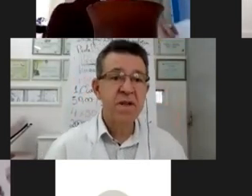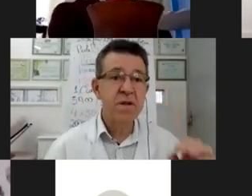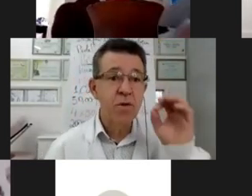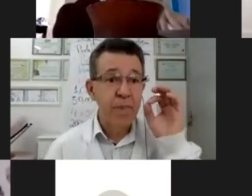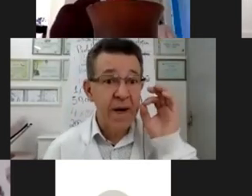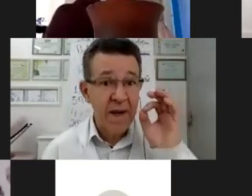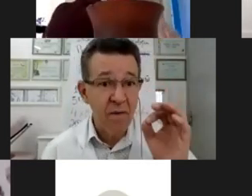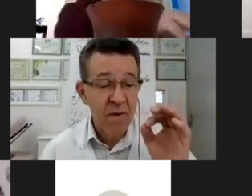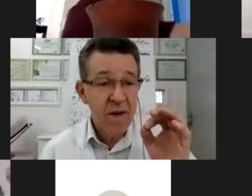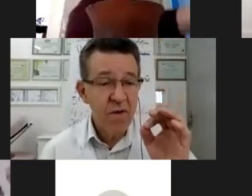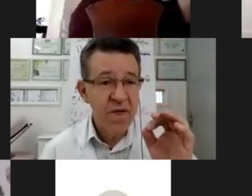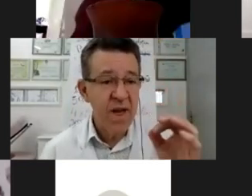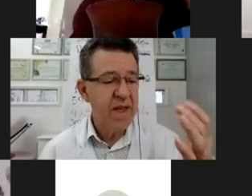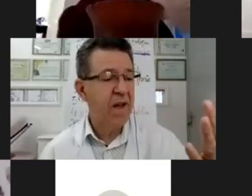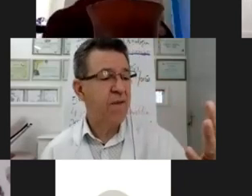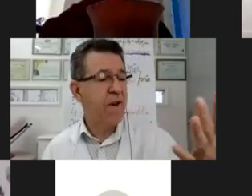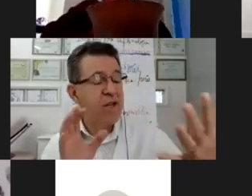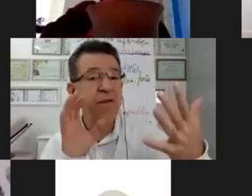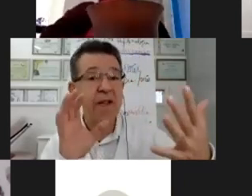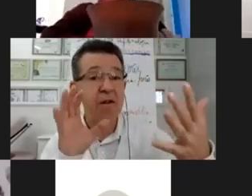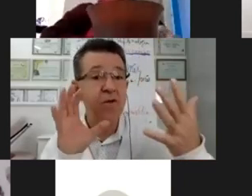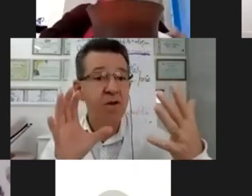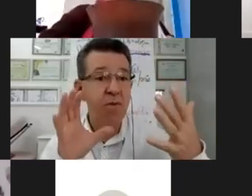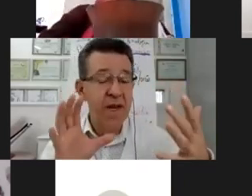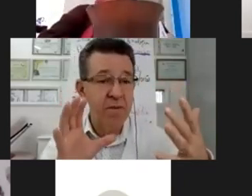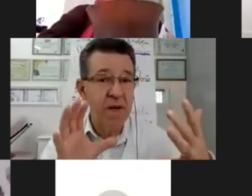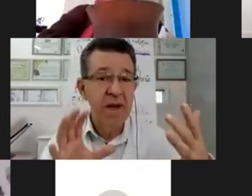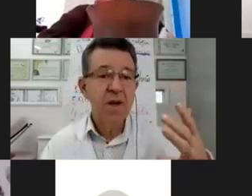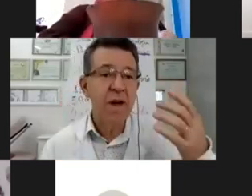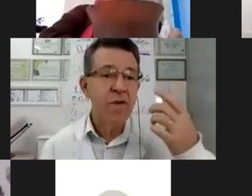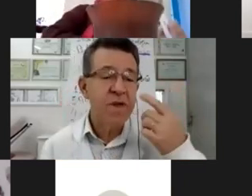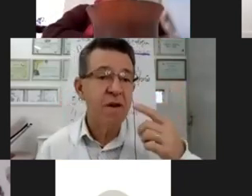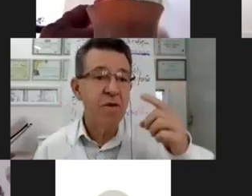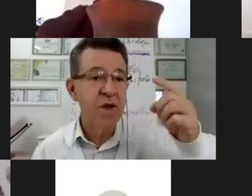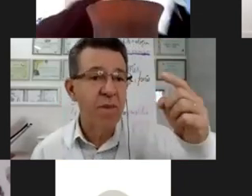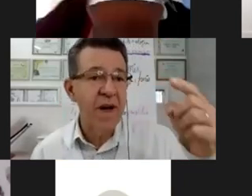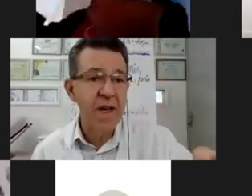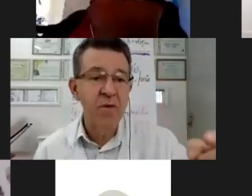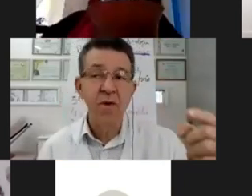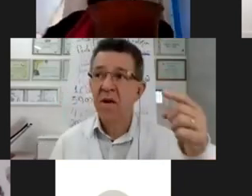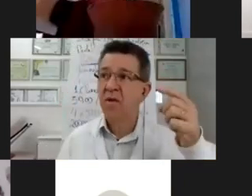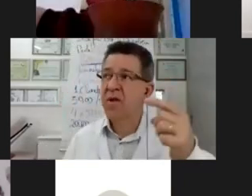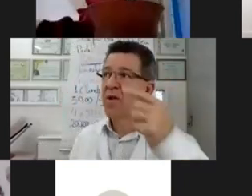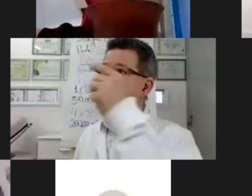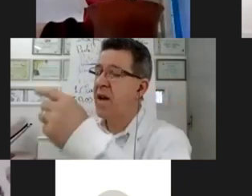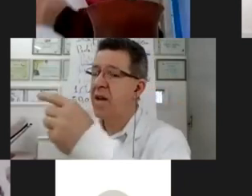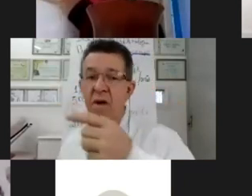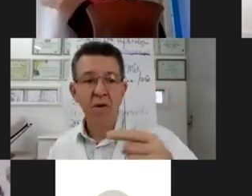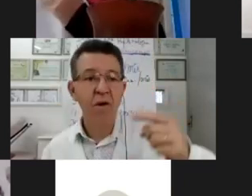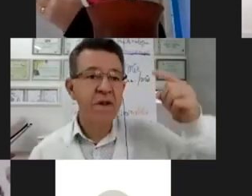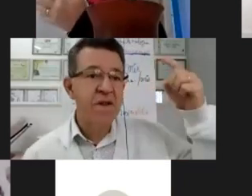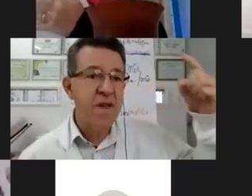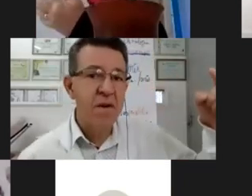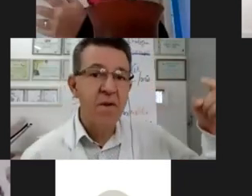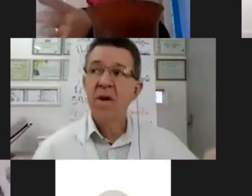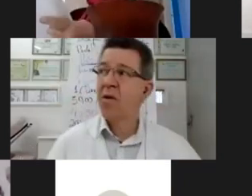o exercício do perdão. Você entrar frente a frente consigo mesma, não é você com seu marido, com seu filho,